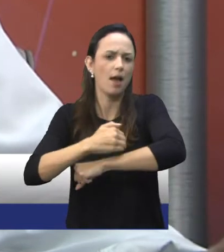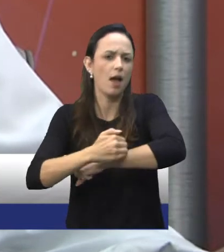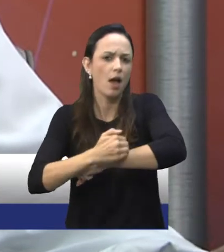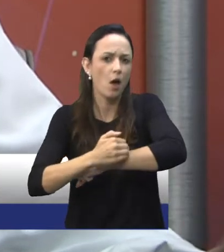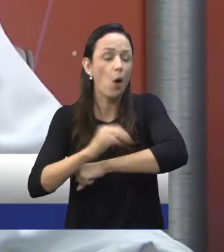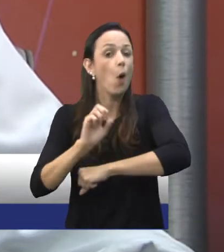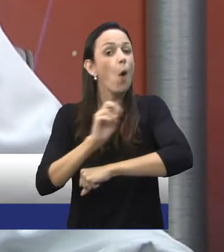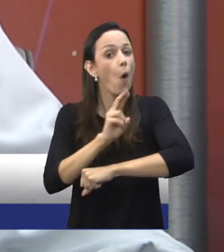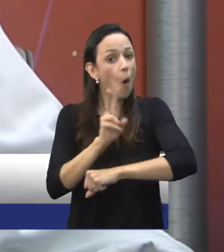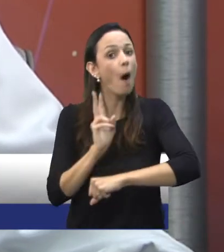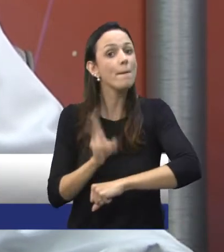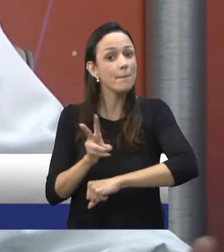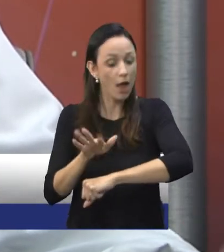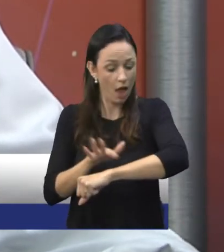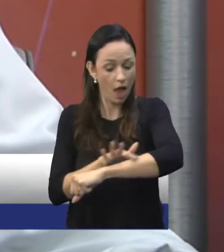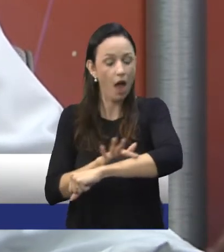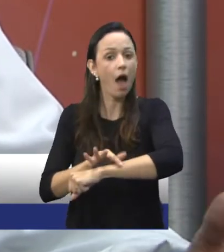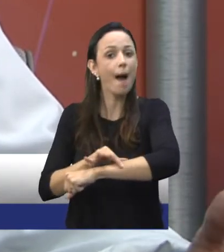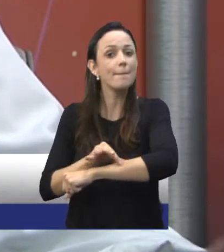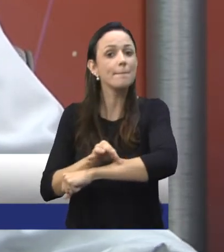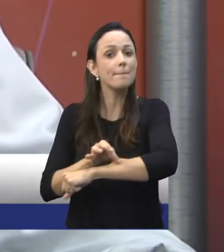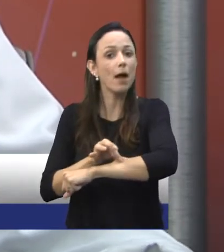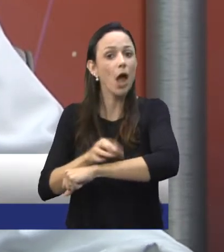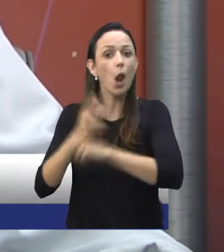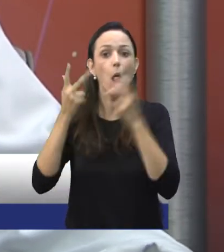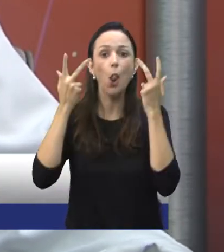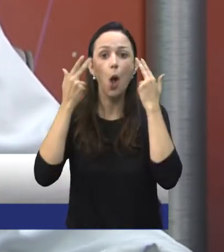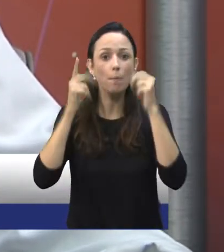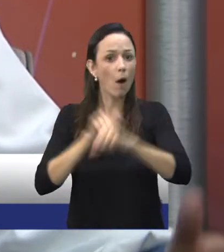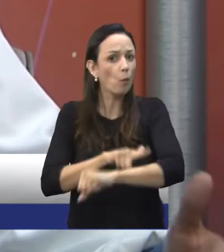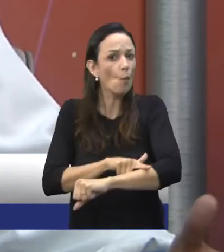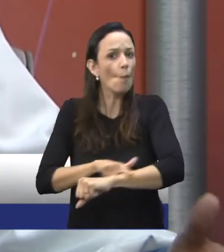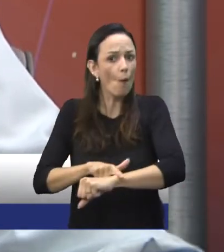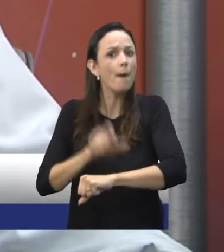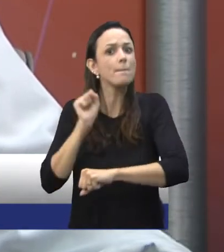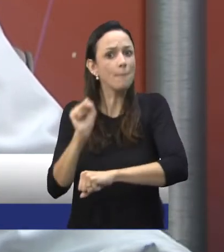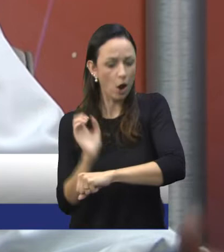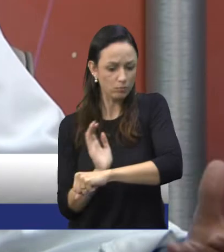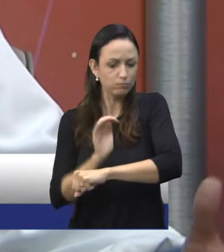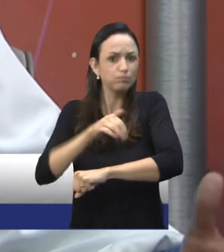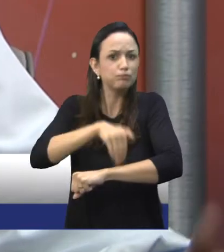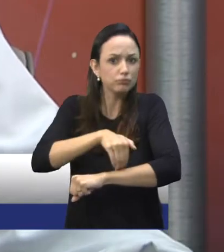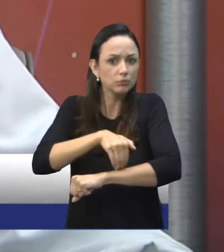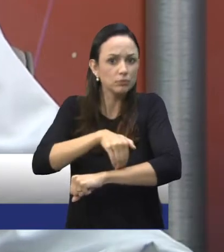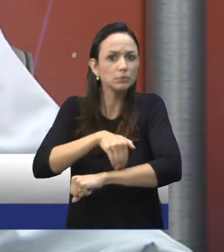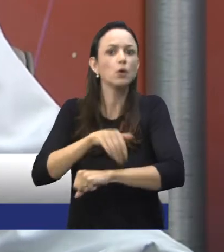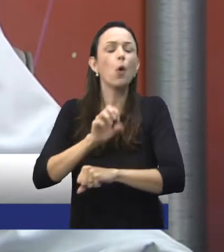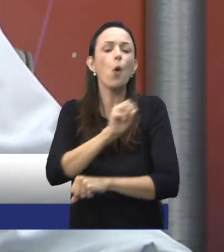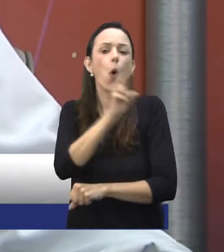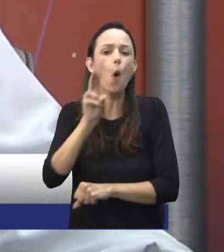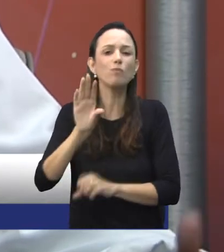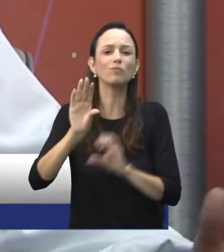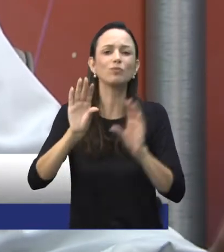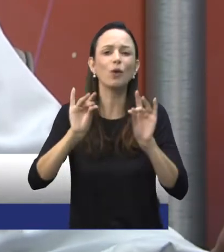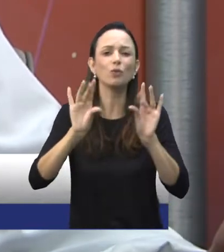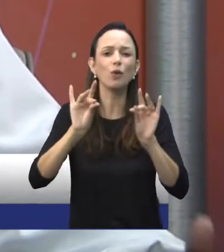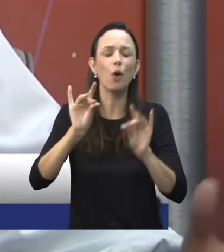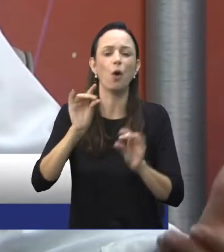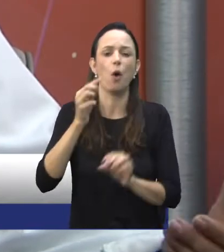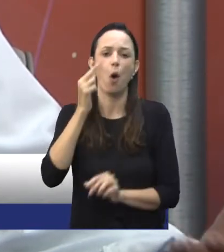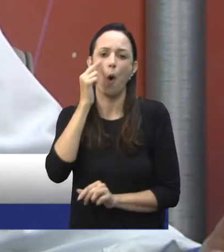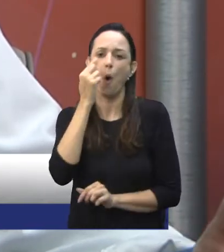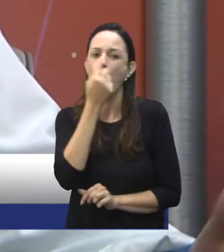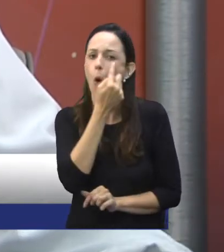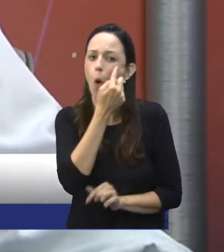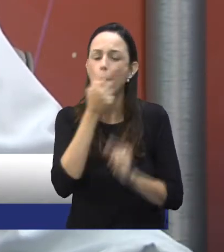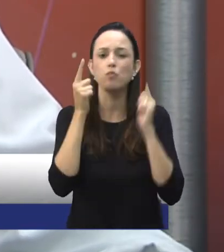feridas ou até mesmo na nossa pele normal, na nossa pele íntegra ou na nossa, ou nas nossas mucosas, como